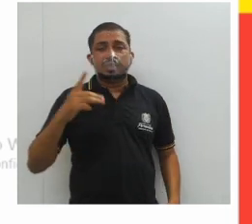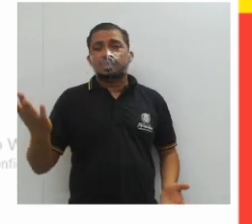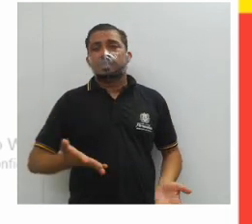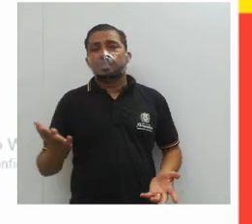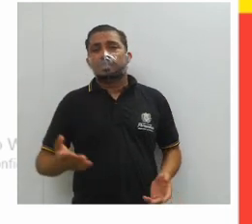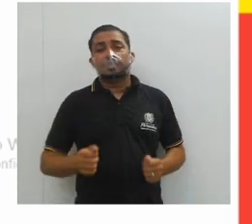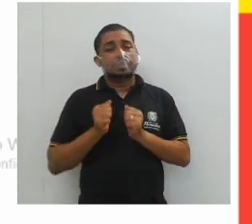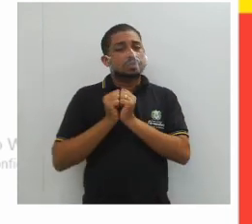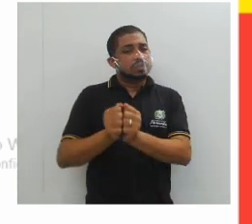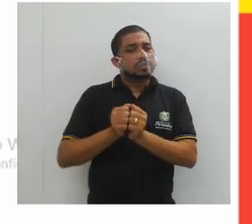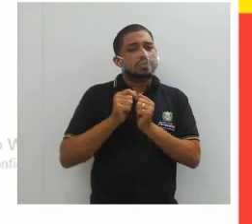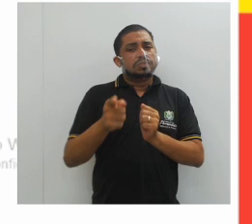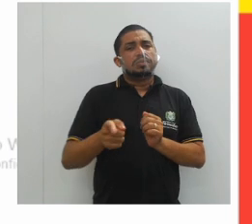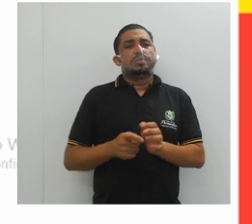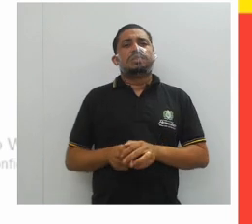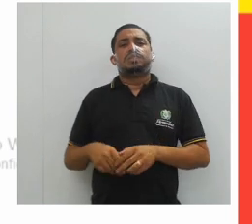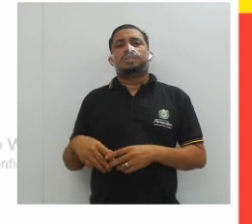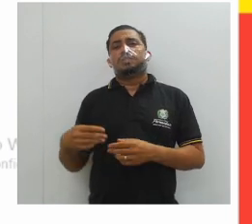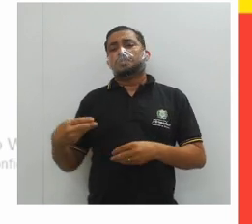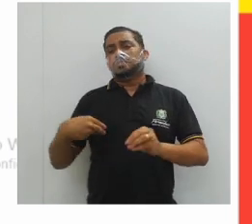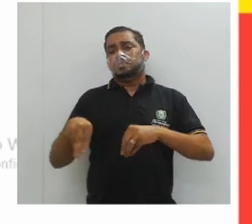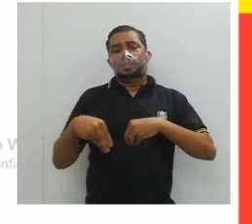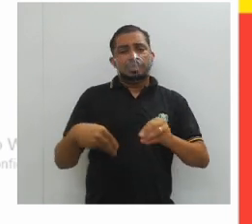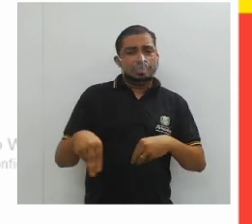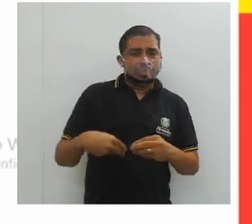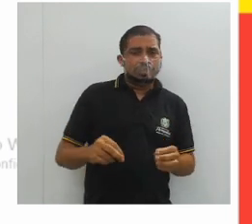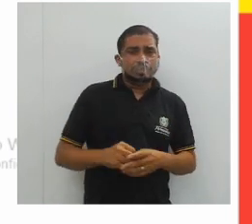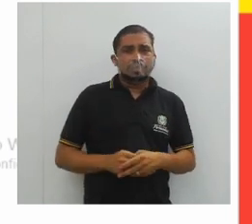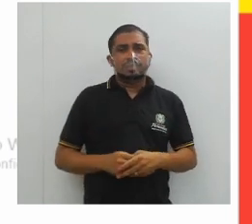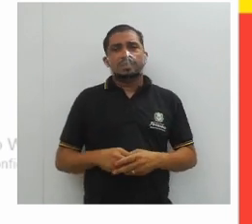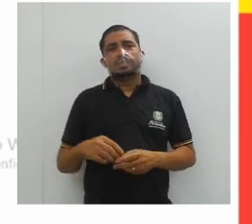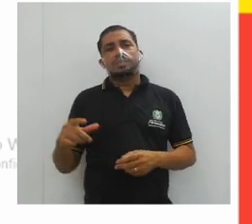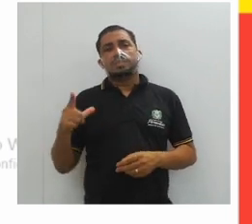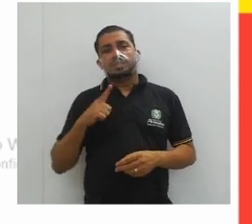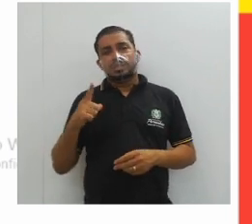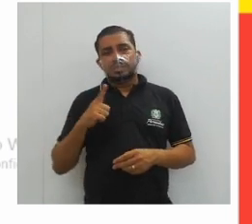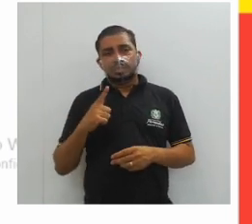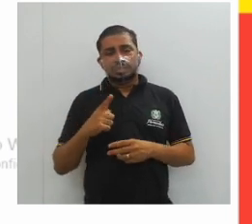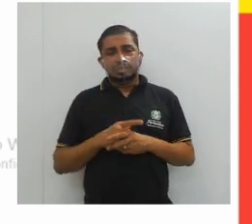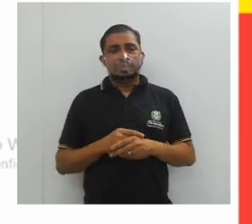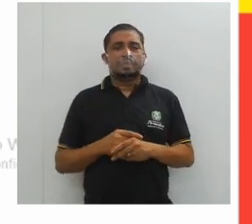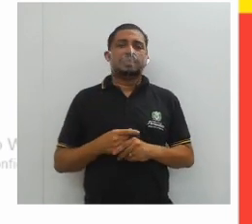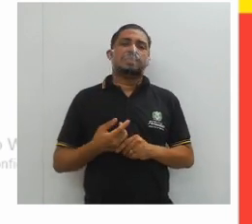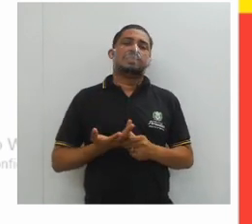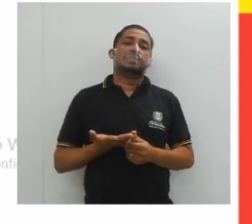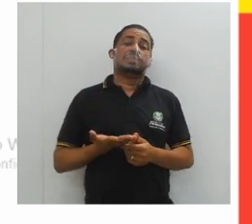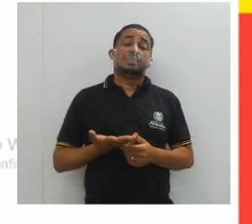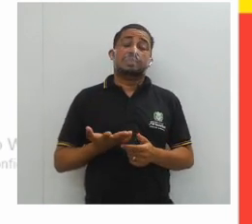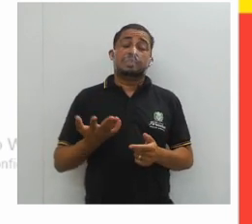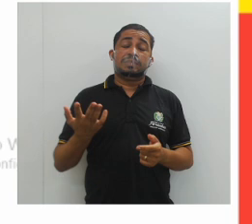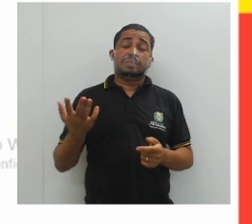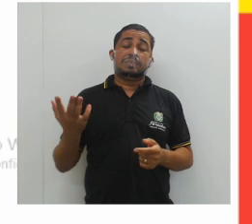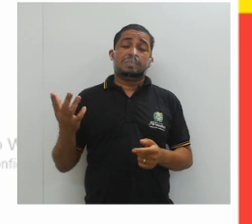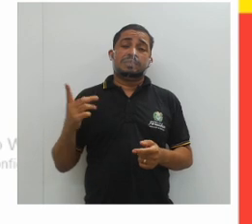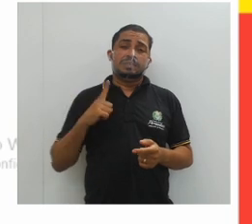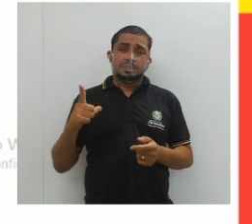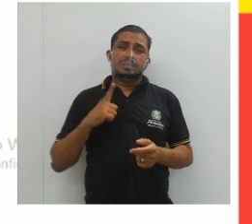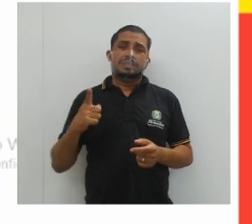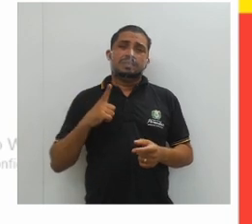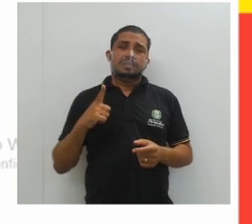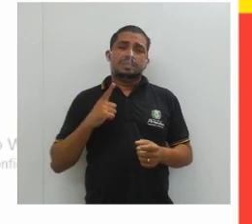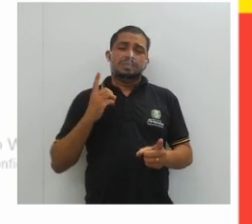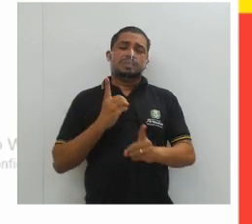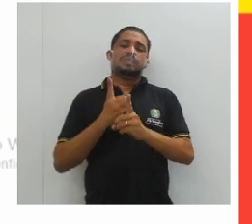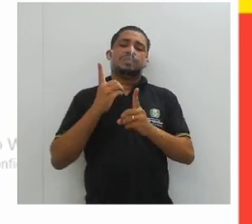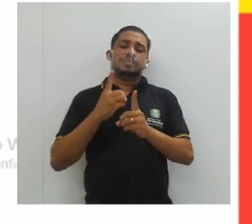aí consigo alguma coisa de plástico. E o plástico que é tema da terceira Revolução Industrial, porque vai estar de